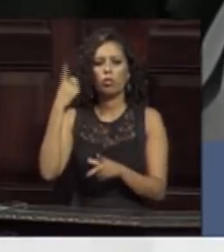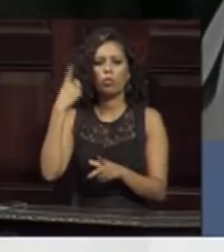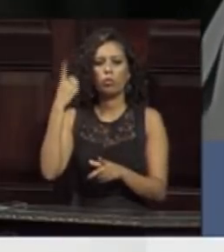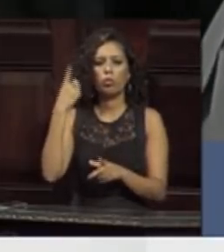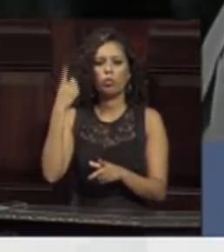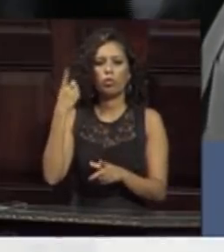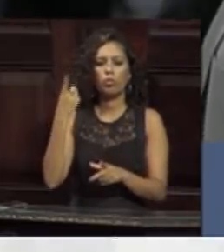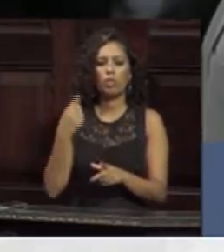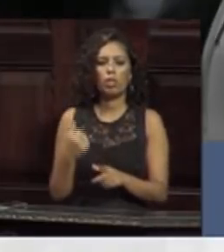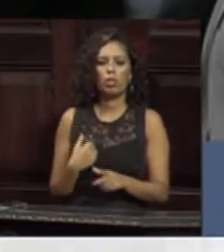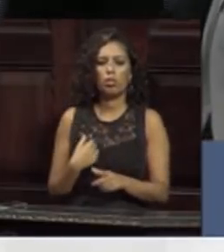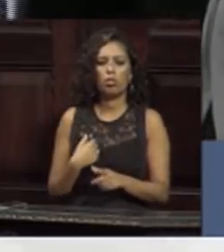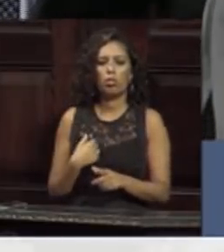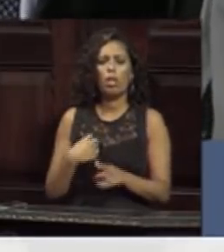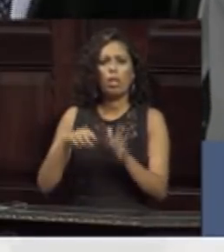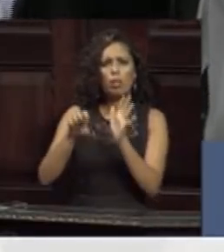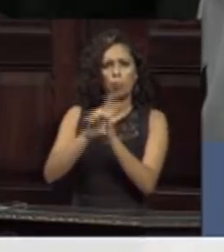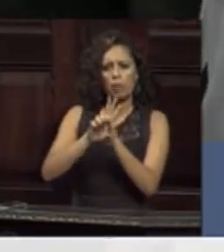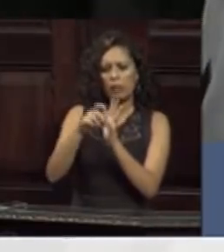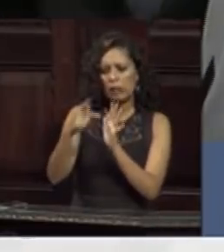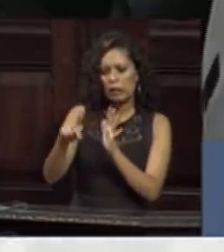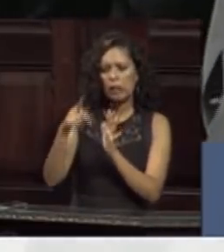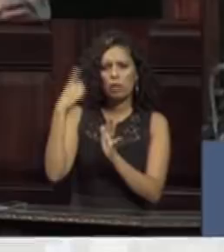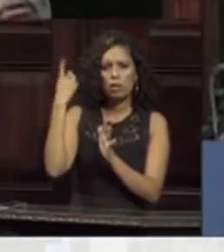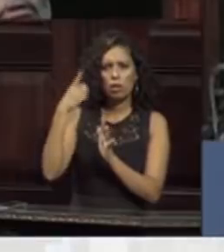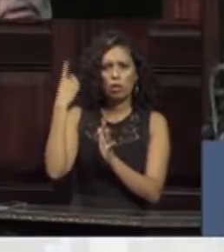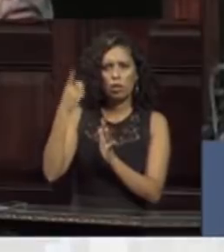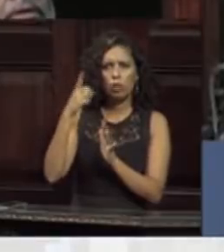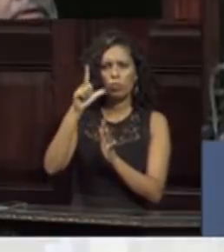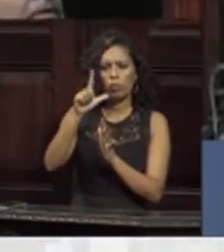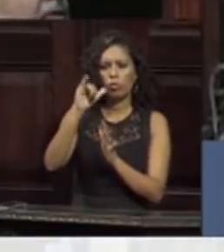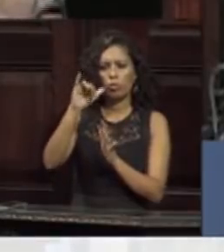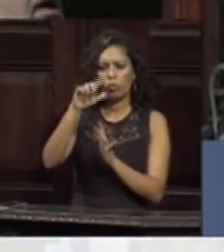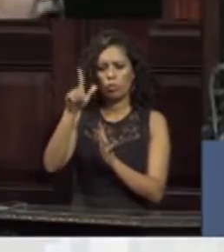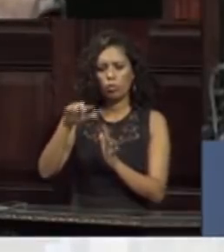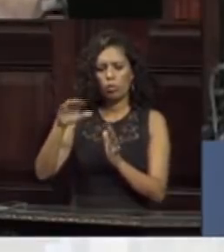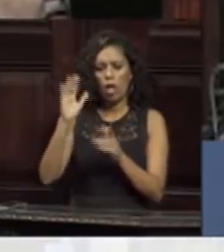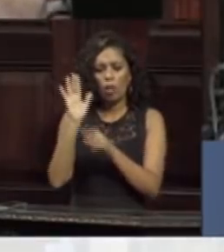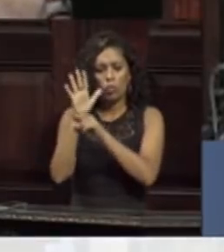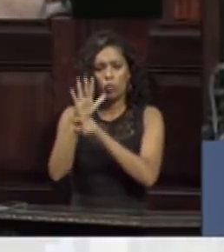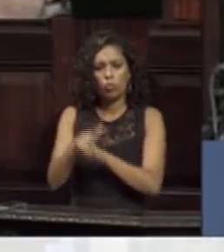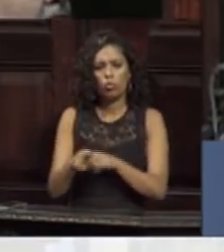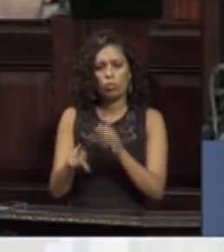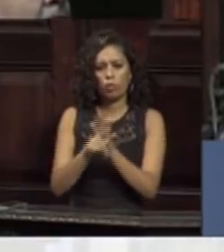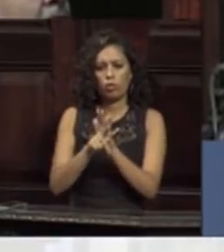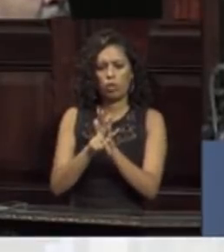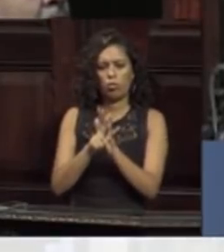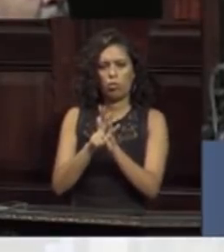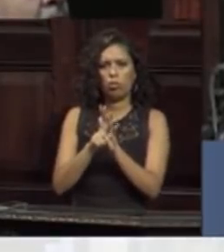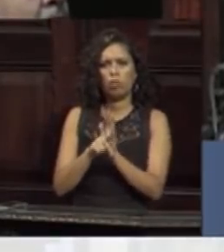emenda do deputado Luiz Paulo aperfeiçoou o objetivo da mensagem. Deputado Rafael Pisciani.